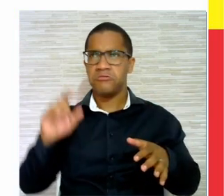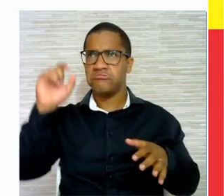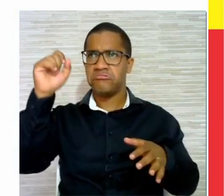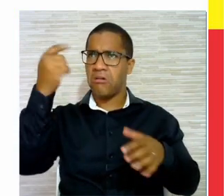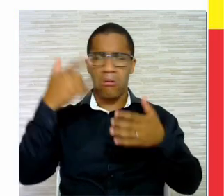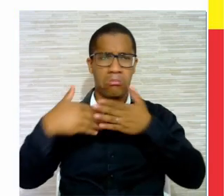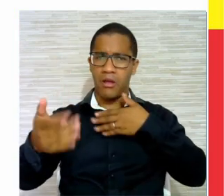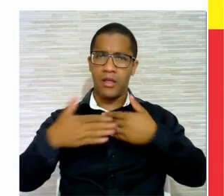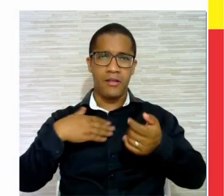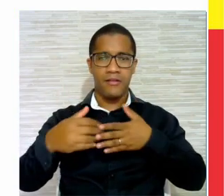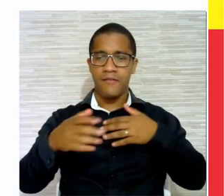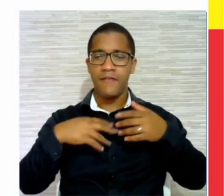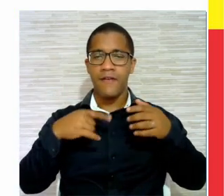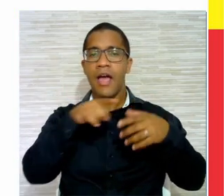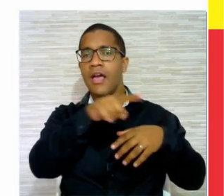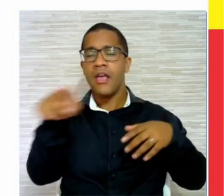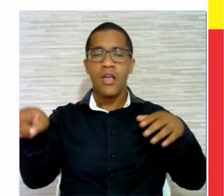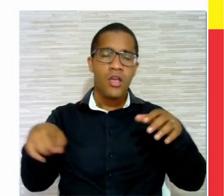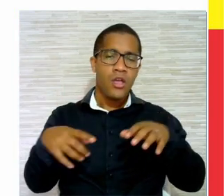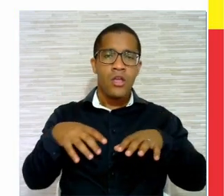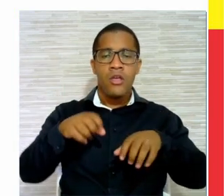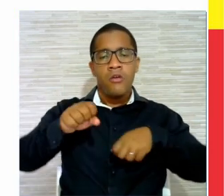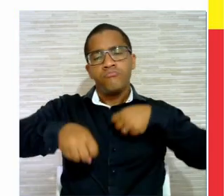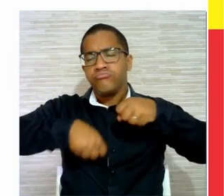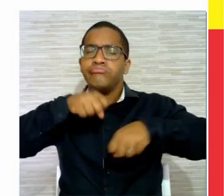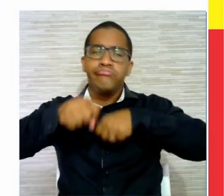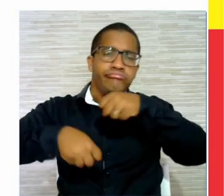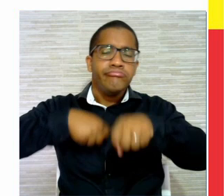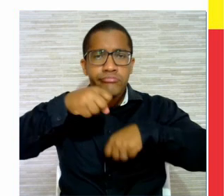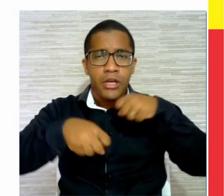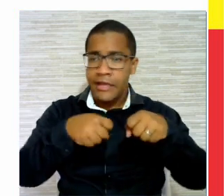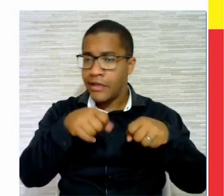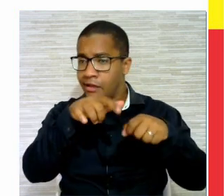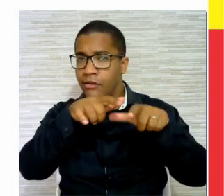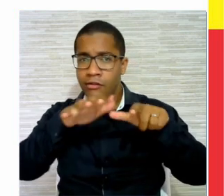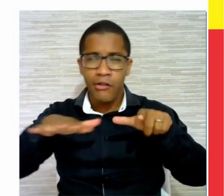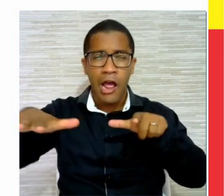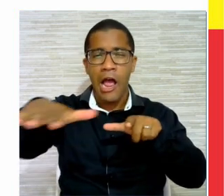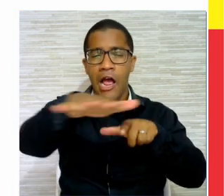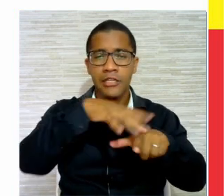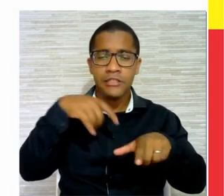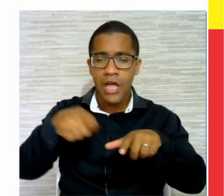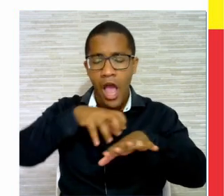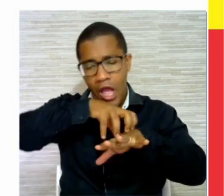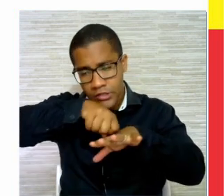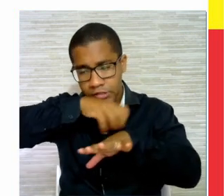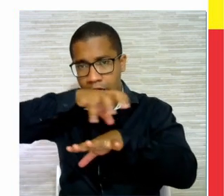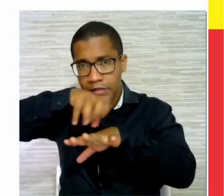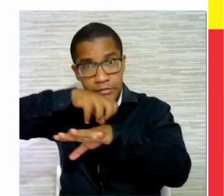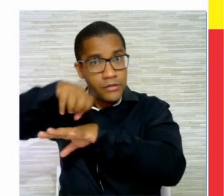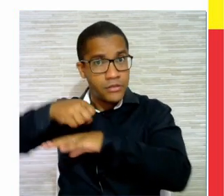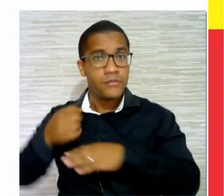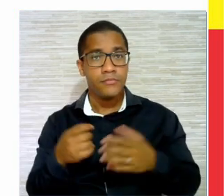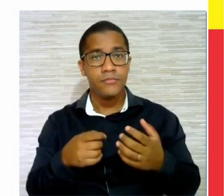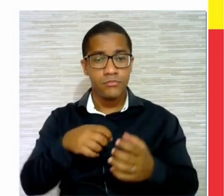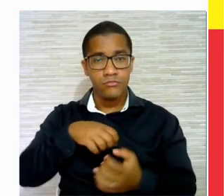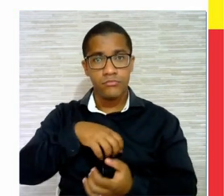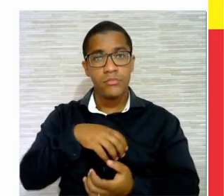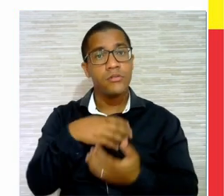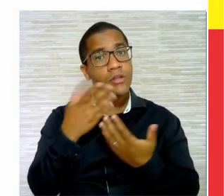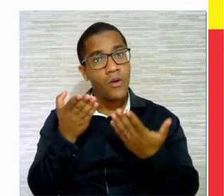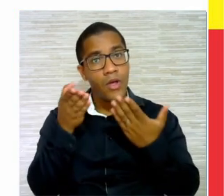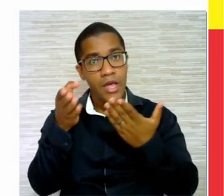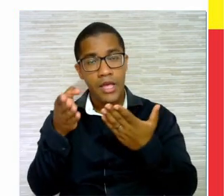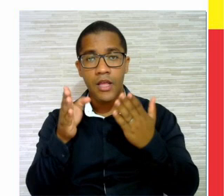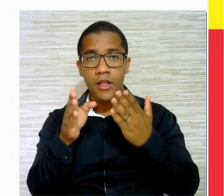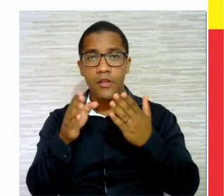solo. Então, ele vai andar por essas regiões aí, na pastagem, para se alimentar. Tá? Então, esse gado